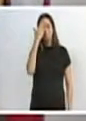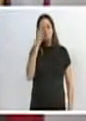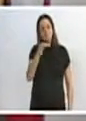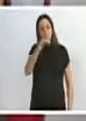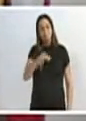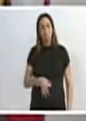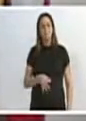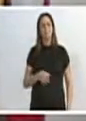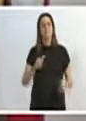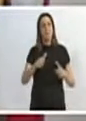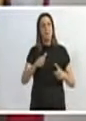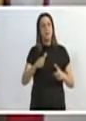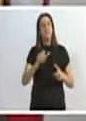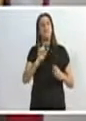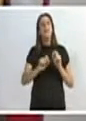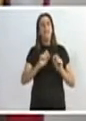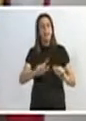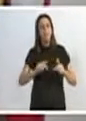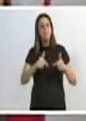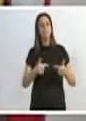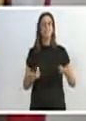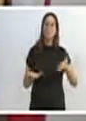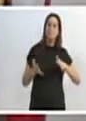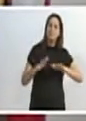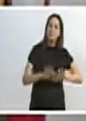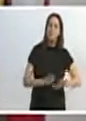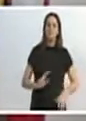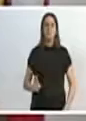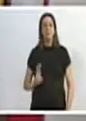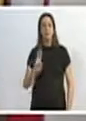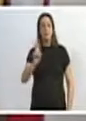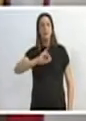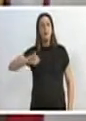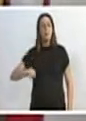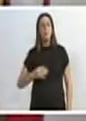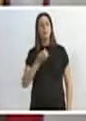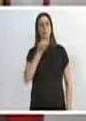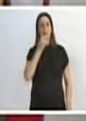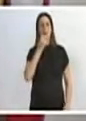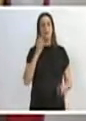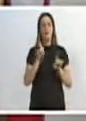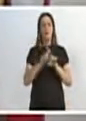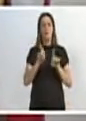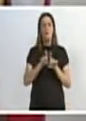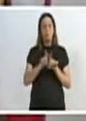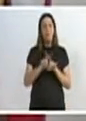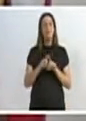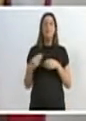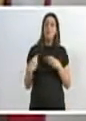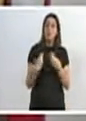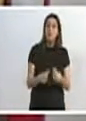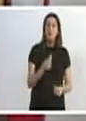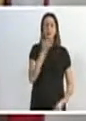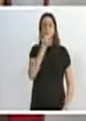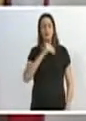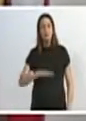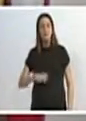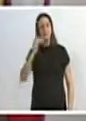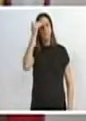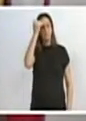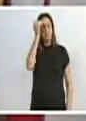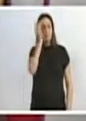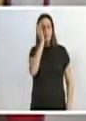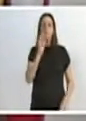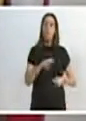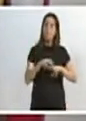grandes passos no sentido da inclusão, da valorização, das oportunidades que são criadas aos jovens e crianças da nossa cidade. E é por